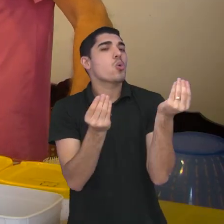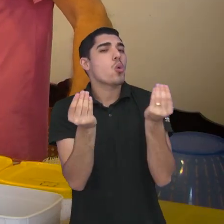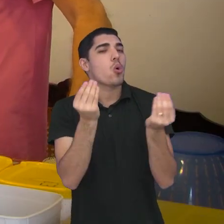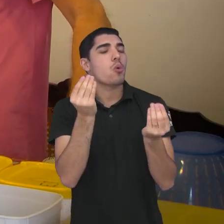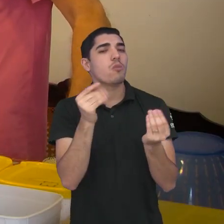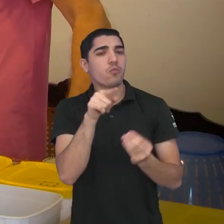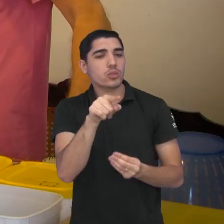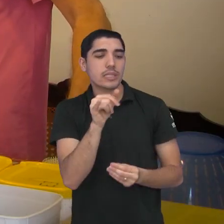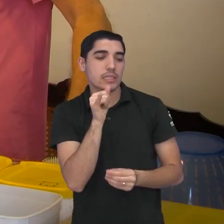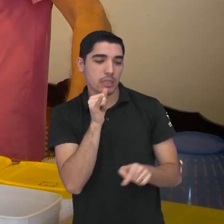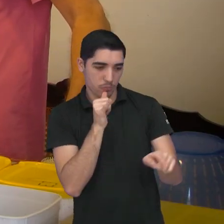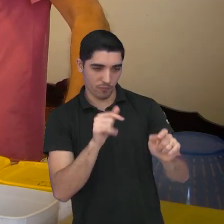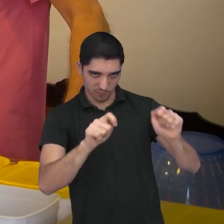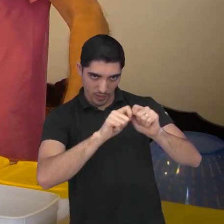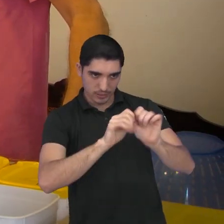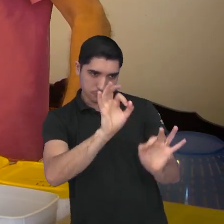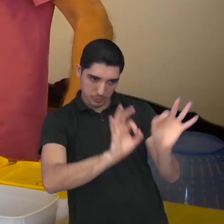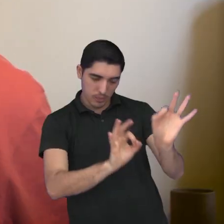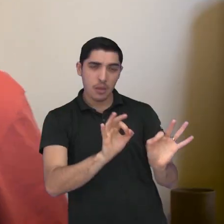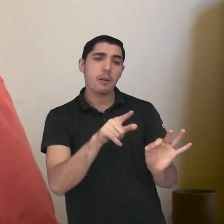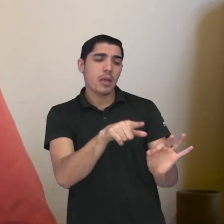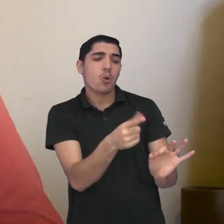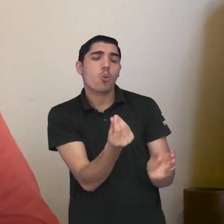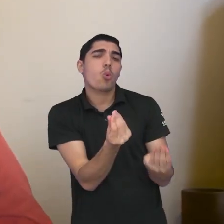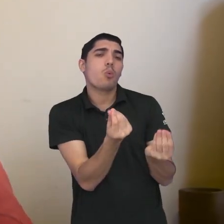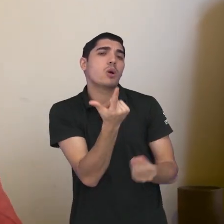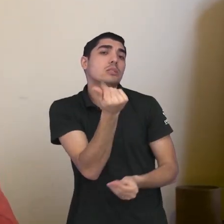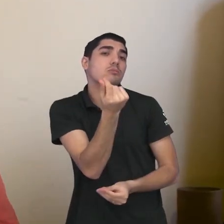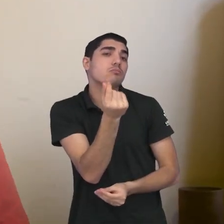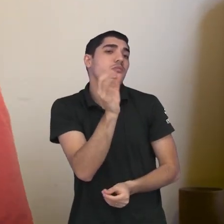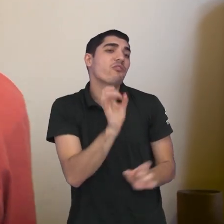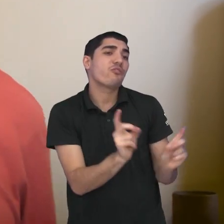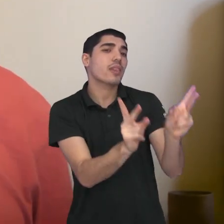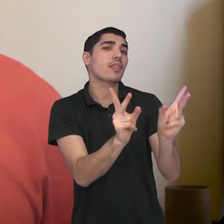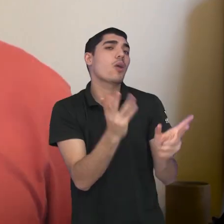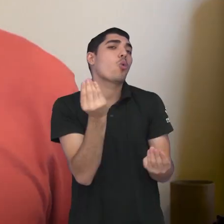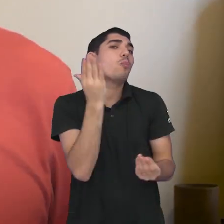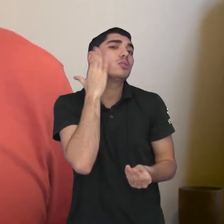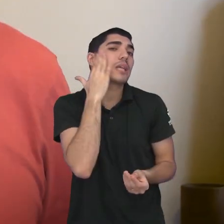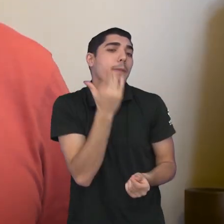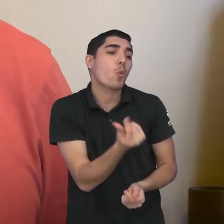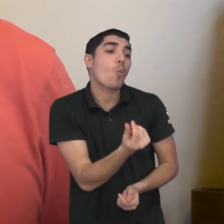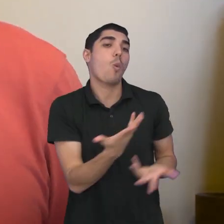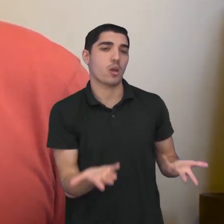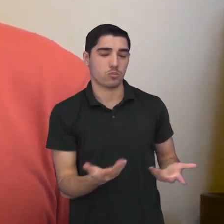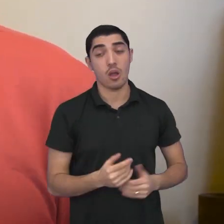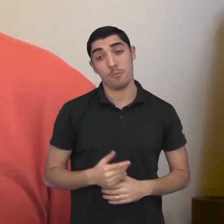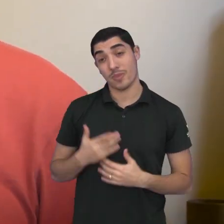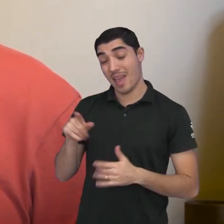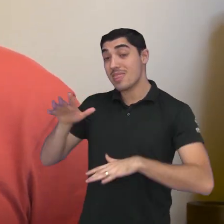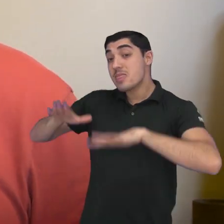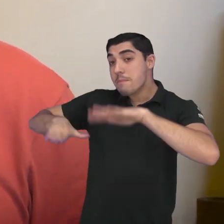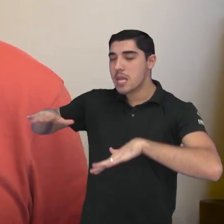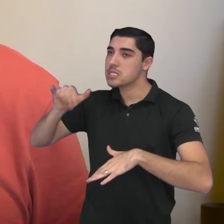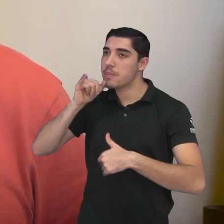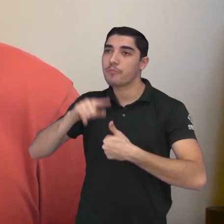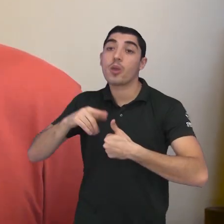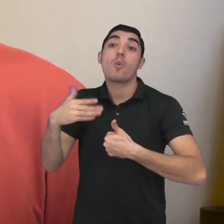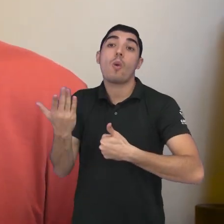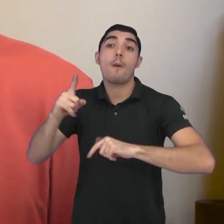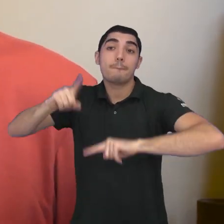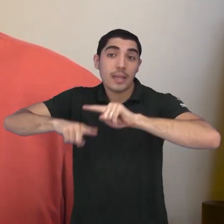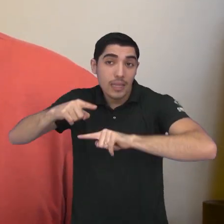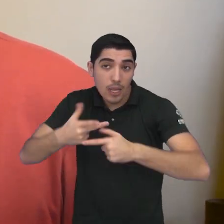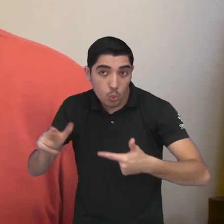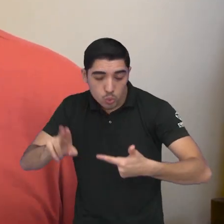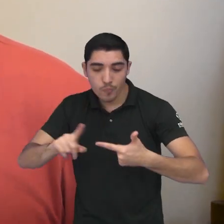que você dá preço para sua obra? Aí entram vários componentes. É o material que você gastou, é o tempo que você gastou, o que